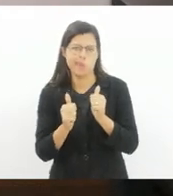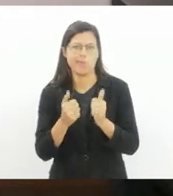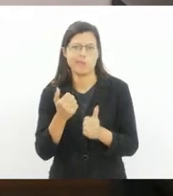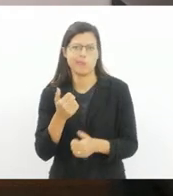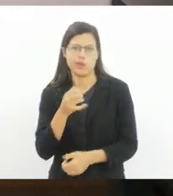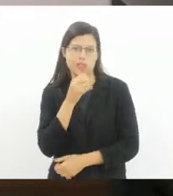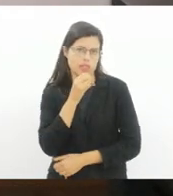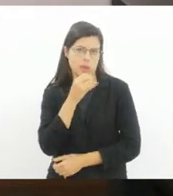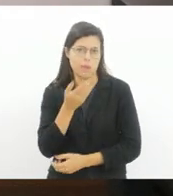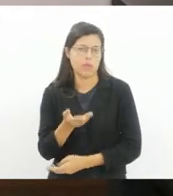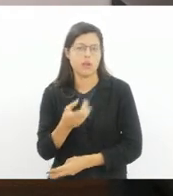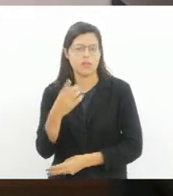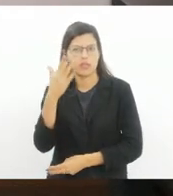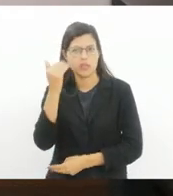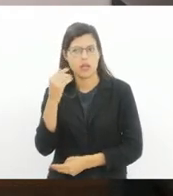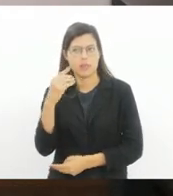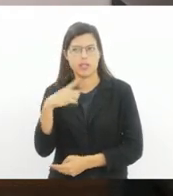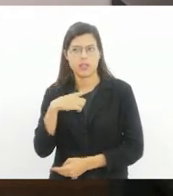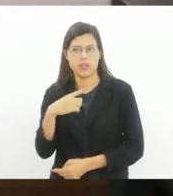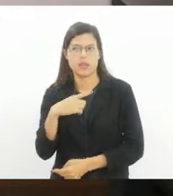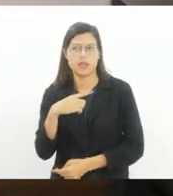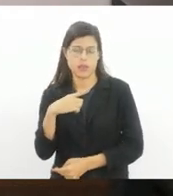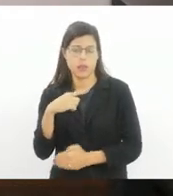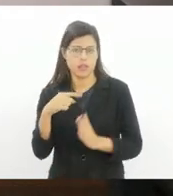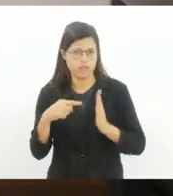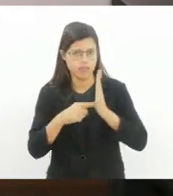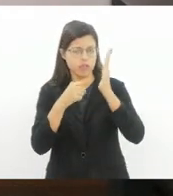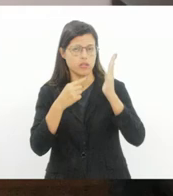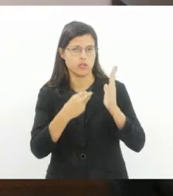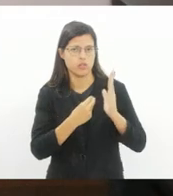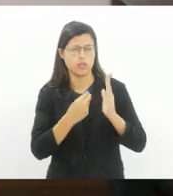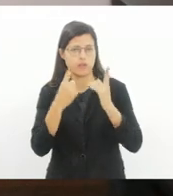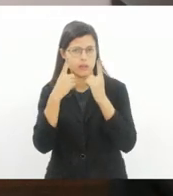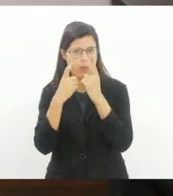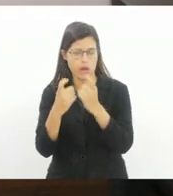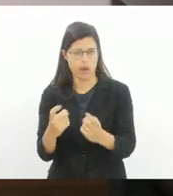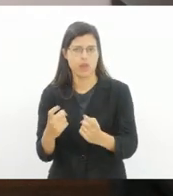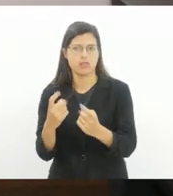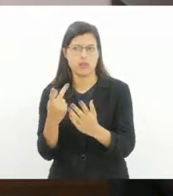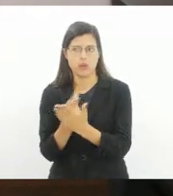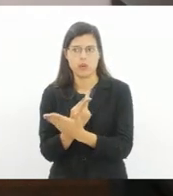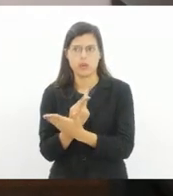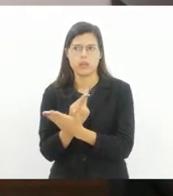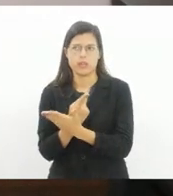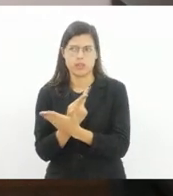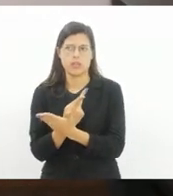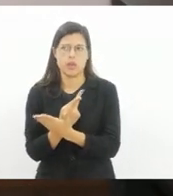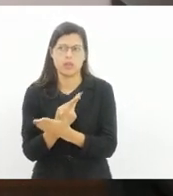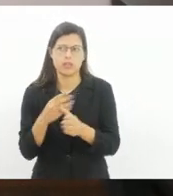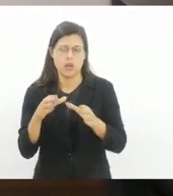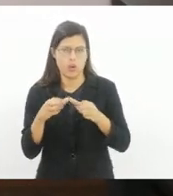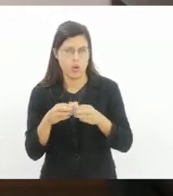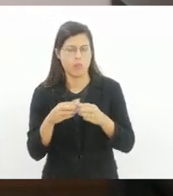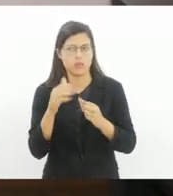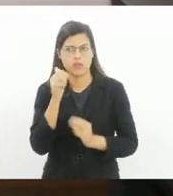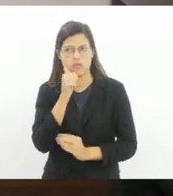sabe que existe ocorrência de violência sexual e de estupro, como os casos recentemente atendidos pela Comissão da Mulher